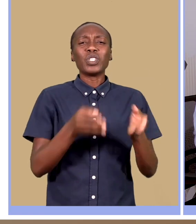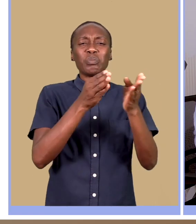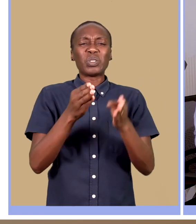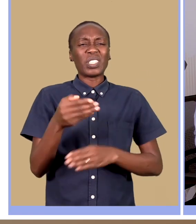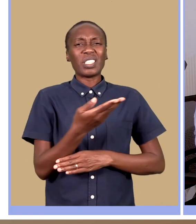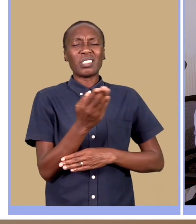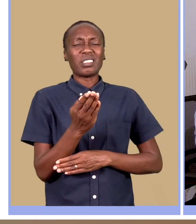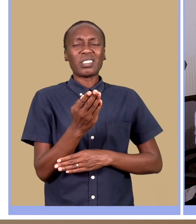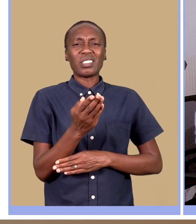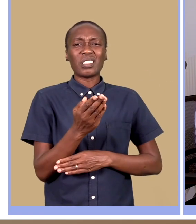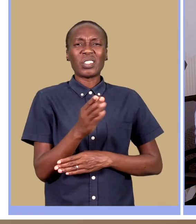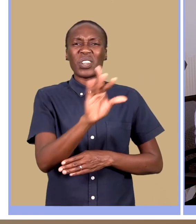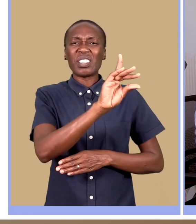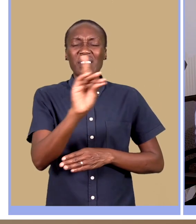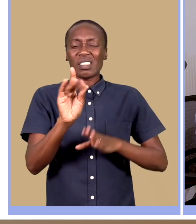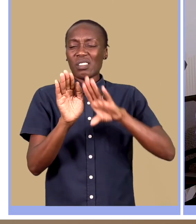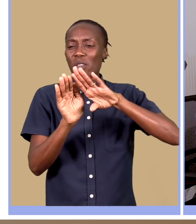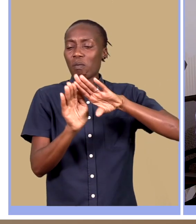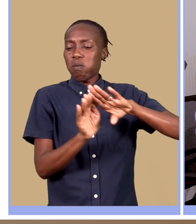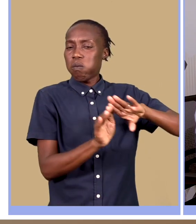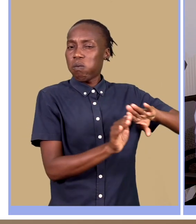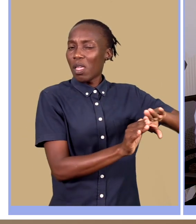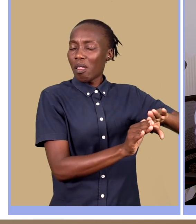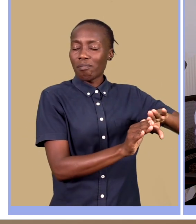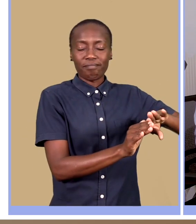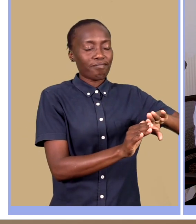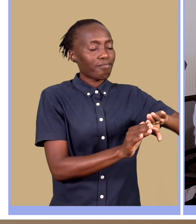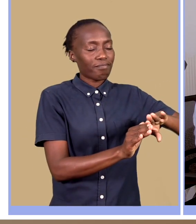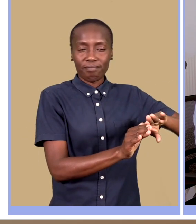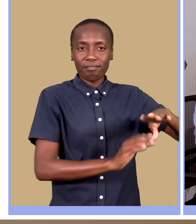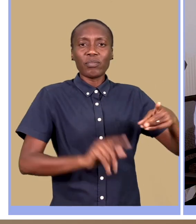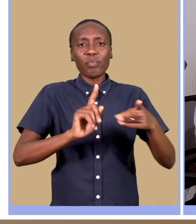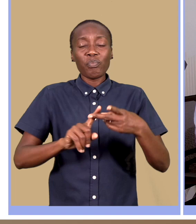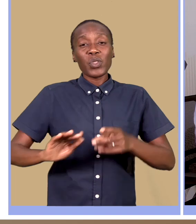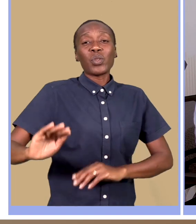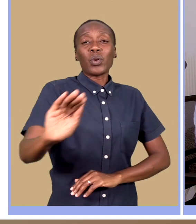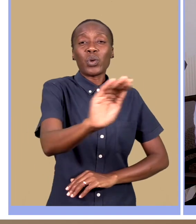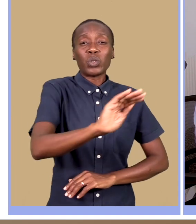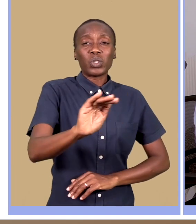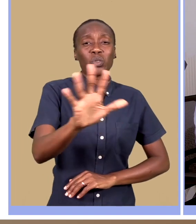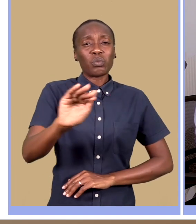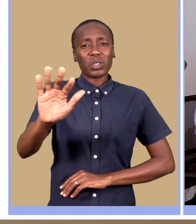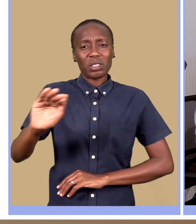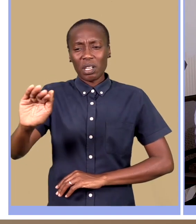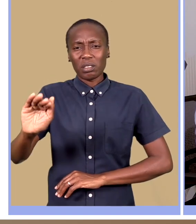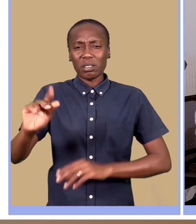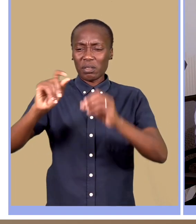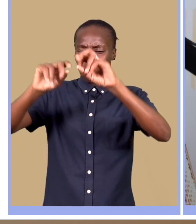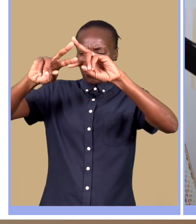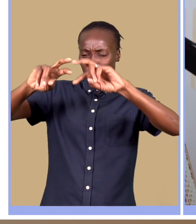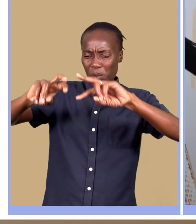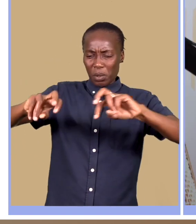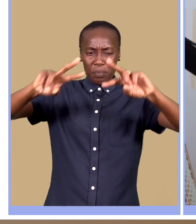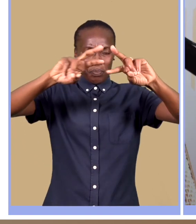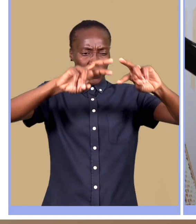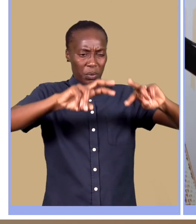é deixada para trás. Então, havendo esse estudo nas comunidades para aferir mais ou menos